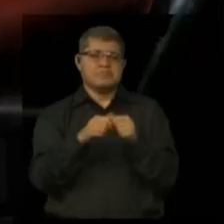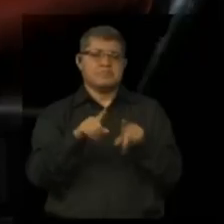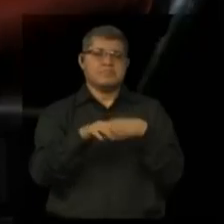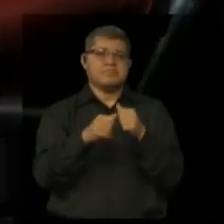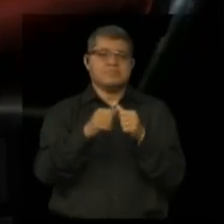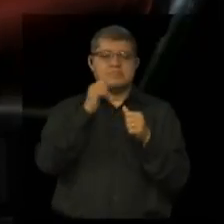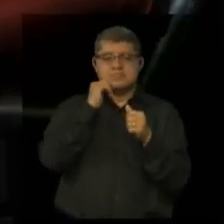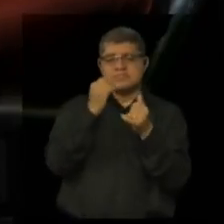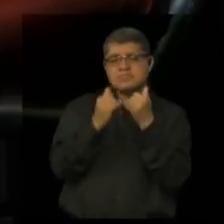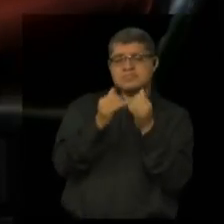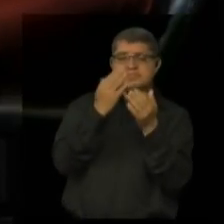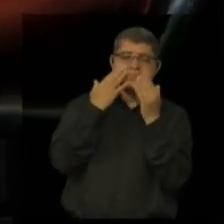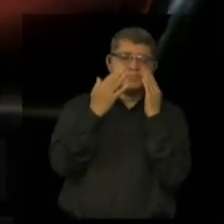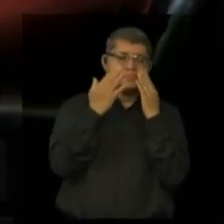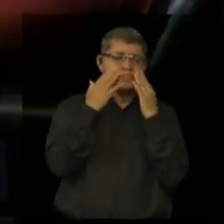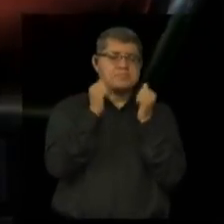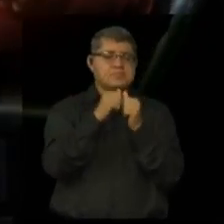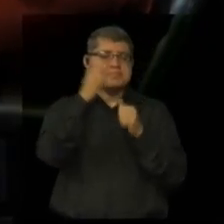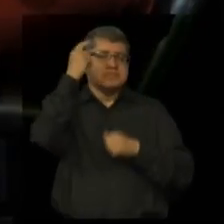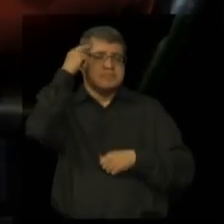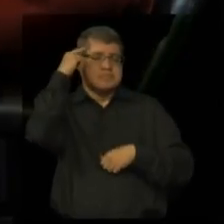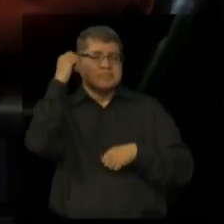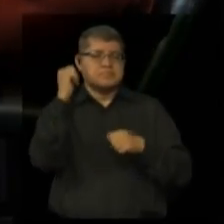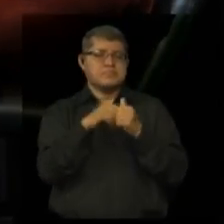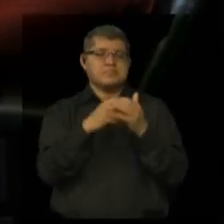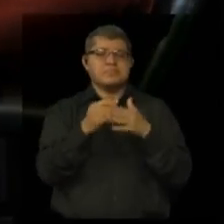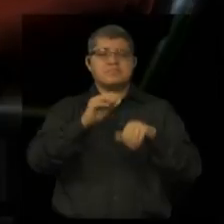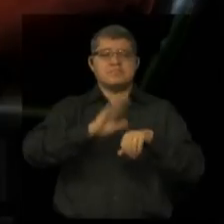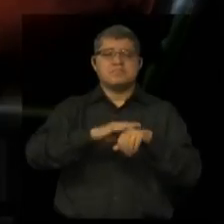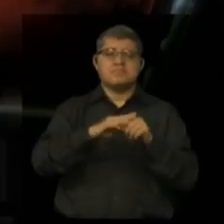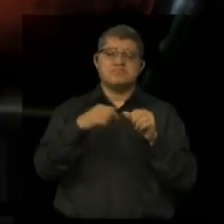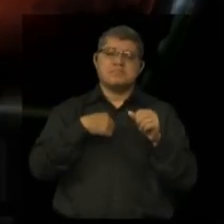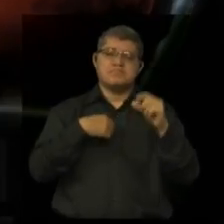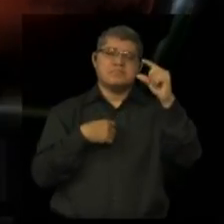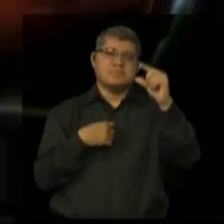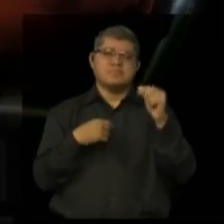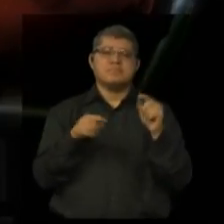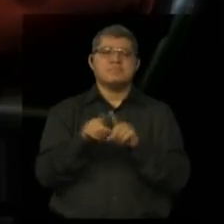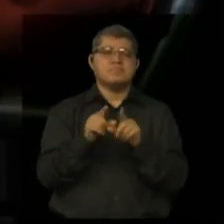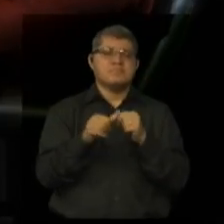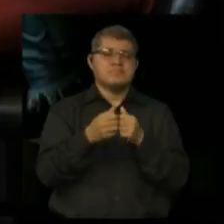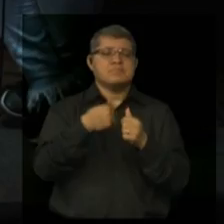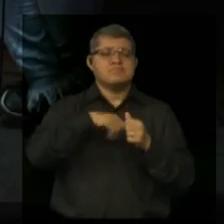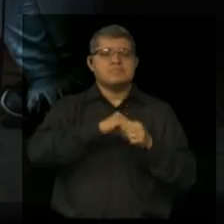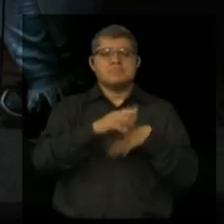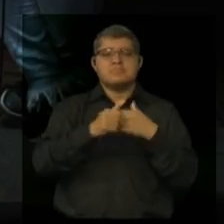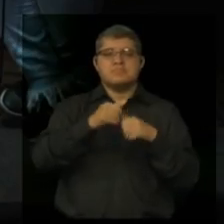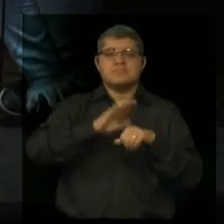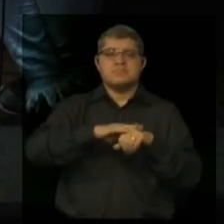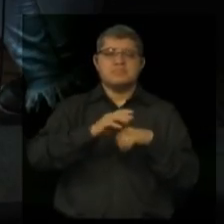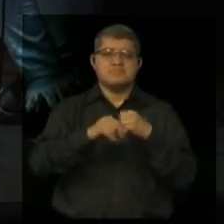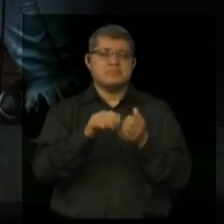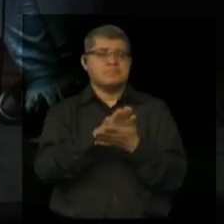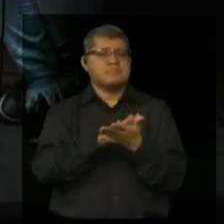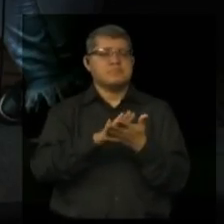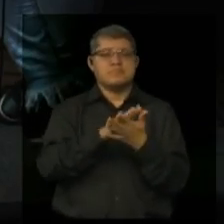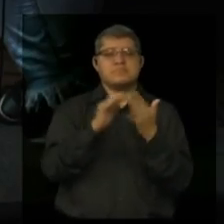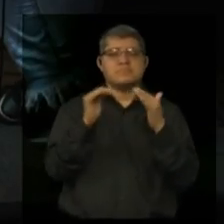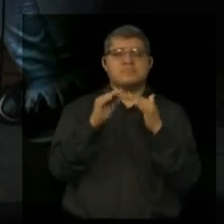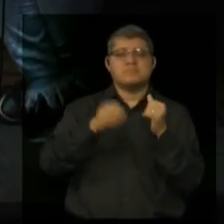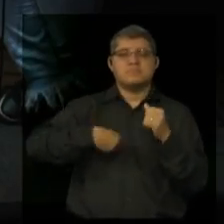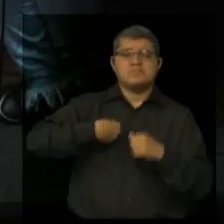ela... ela é terapêutica, né? E com ela eu tenho a consciência que eu sou muito pequeno, né? Que a gente não é nada, assim, que